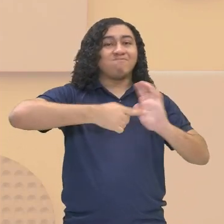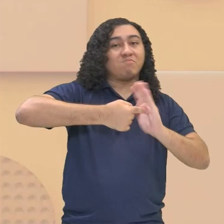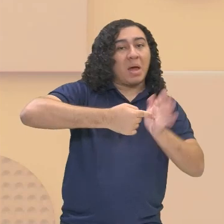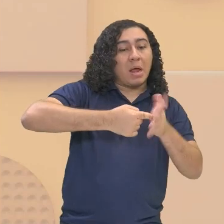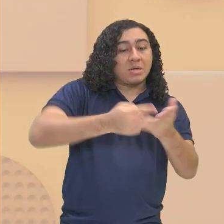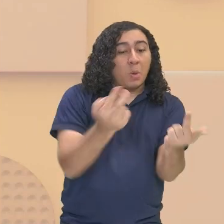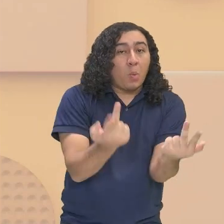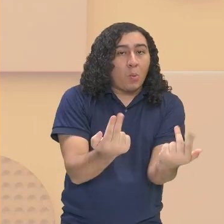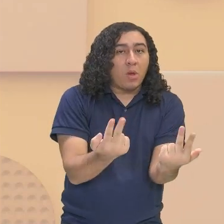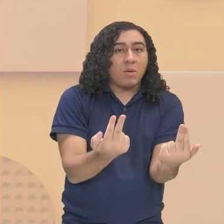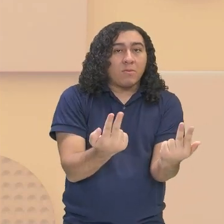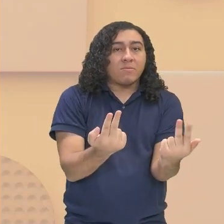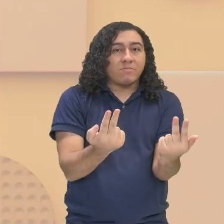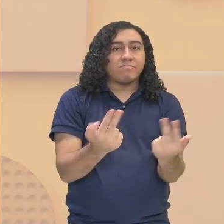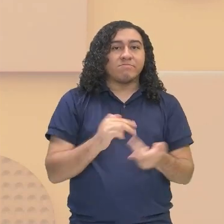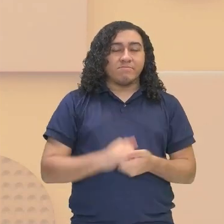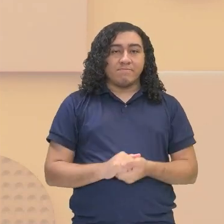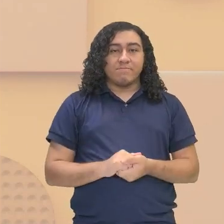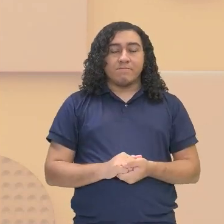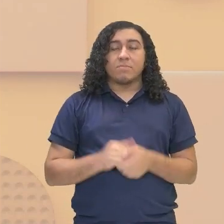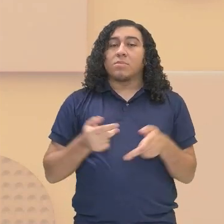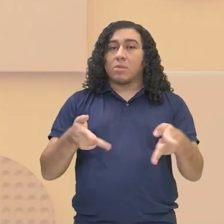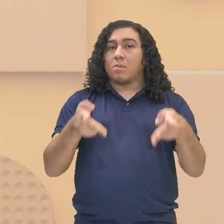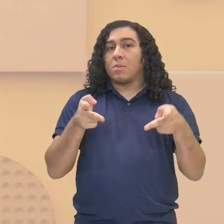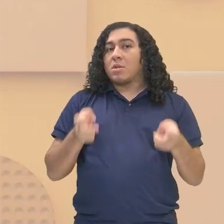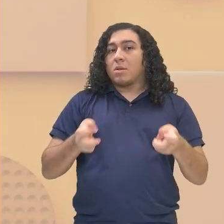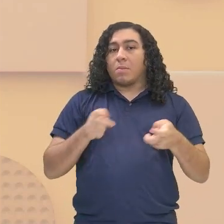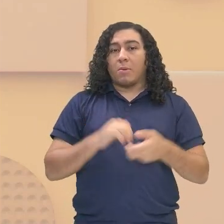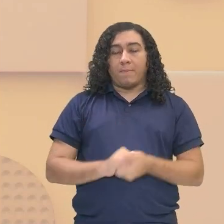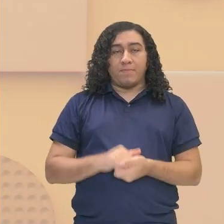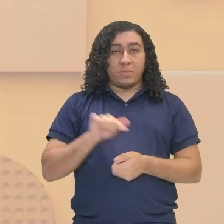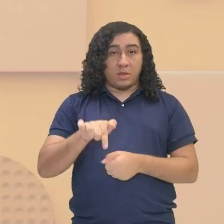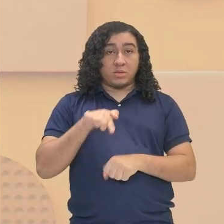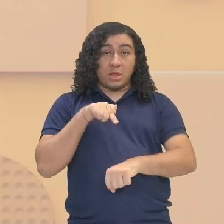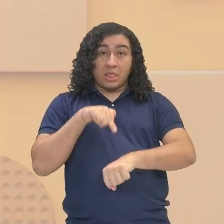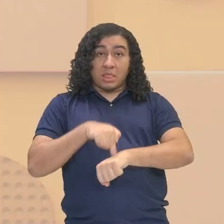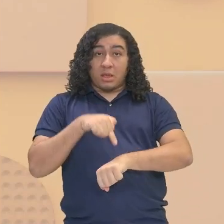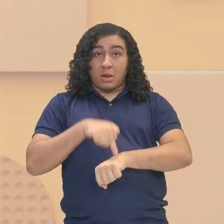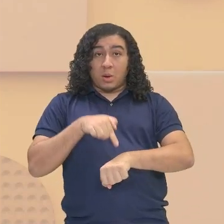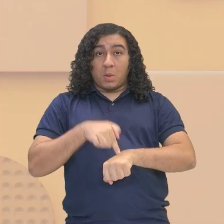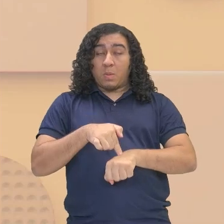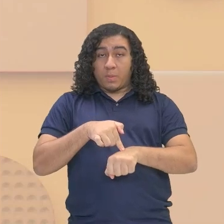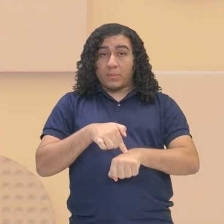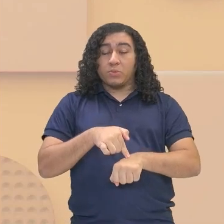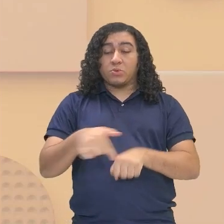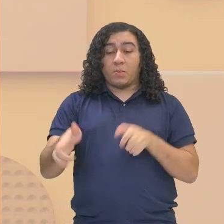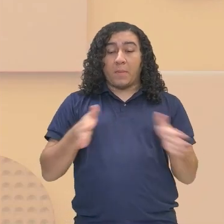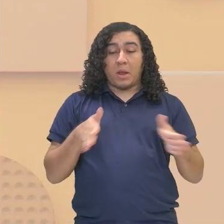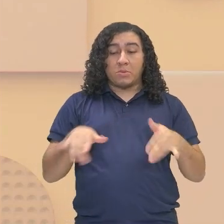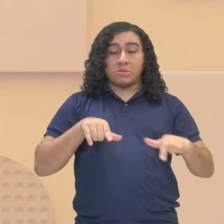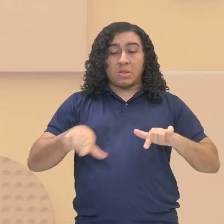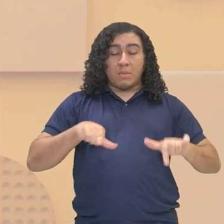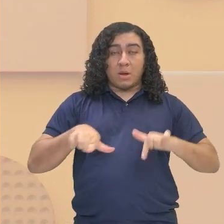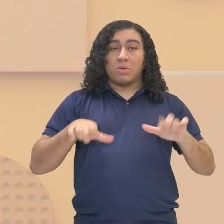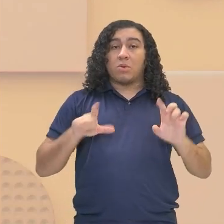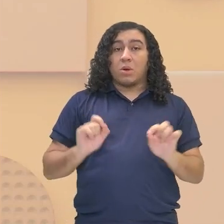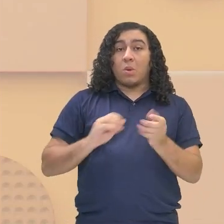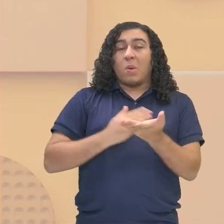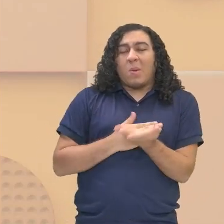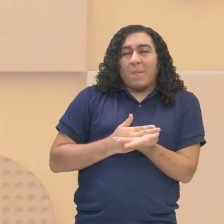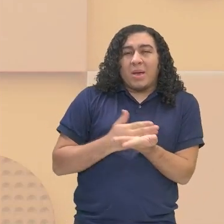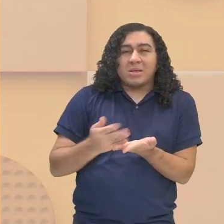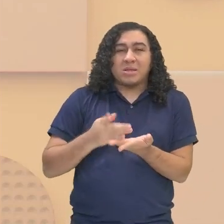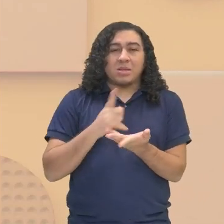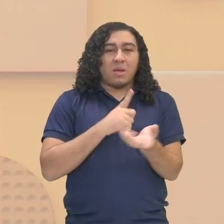Então, observem, né, que esse tempo, então, das fábricas começa muito, então, a fazer o quê? O